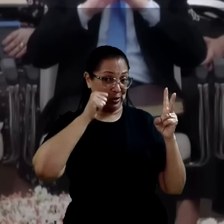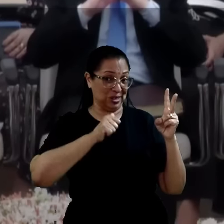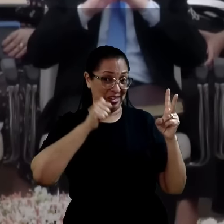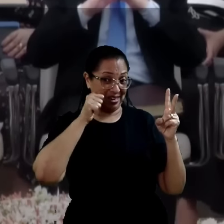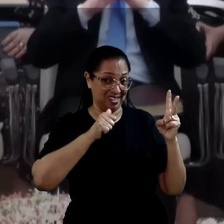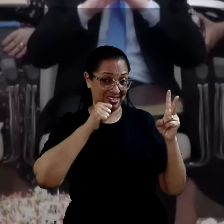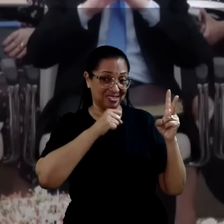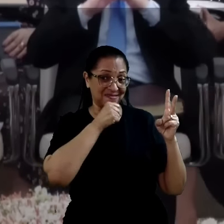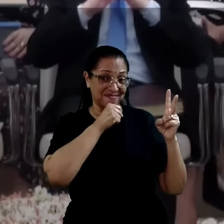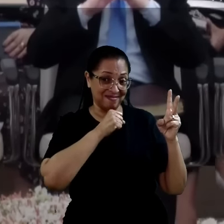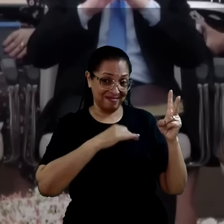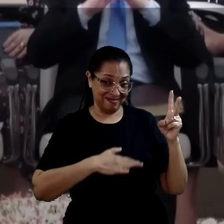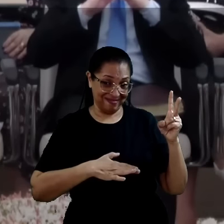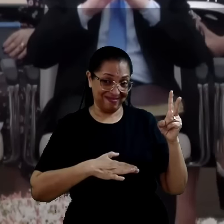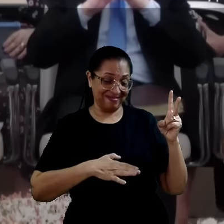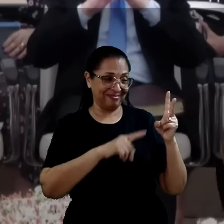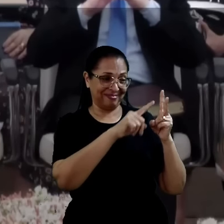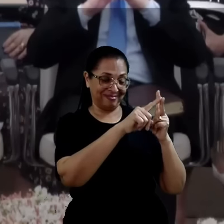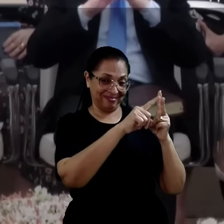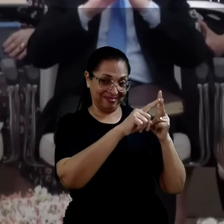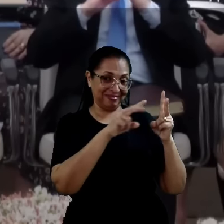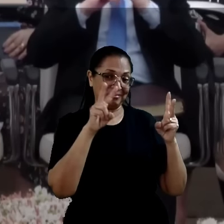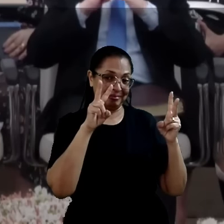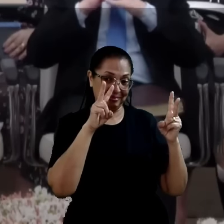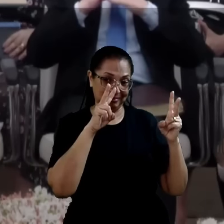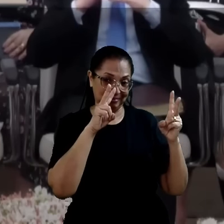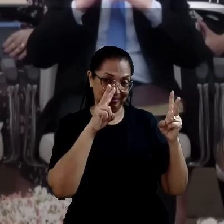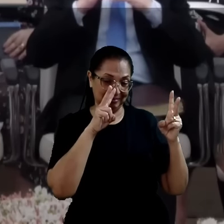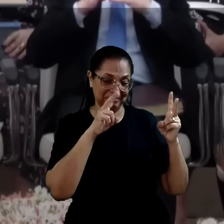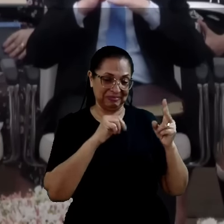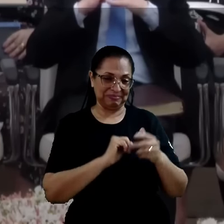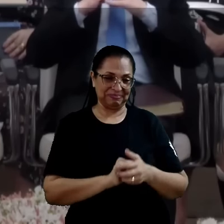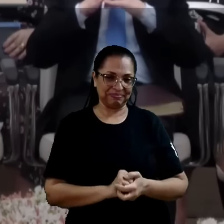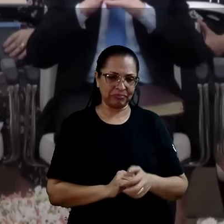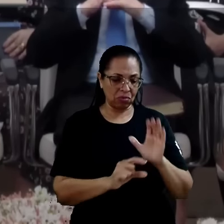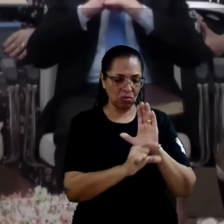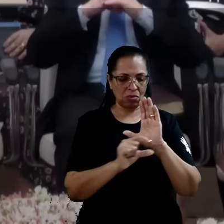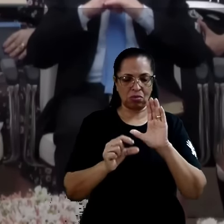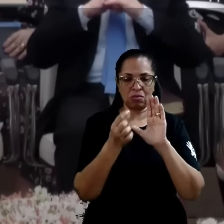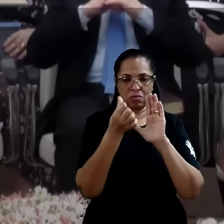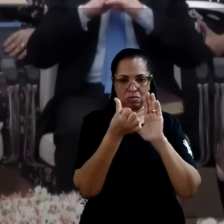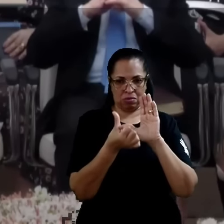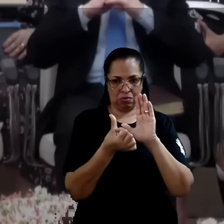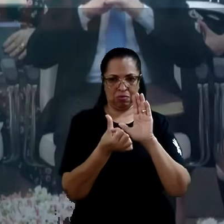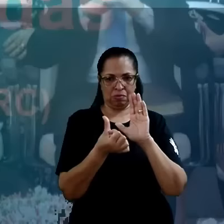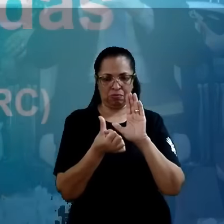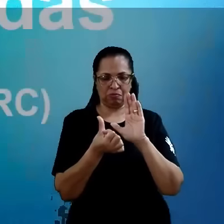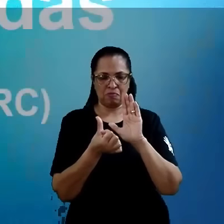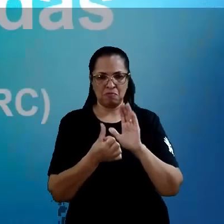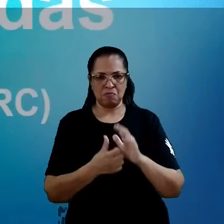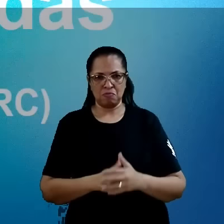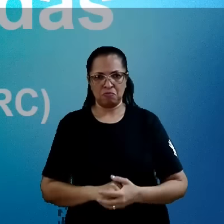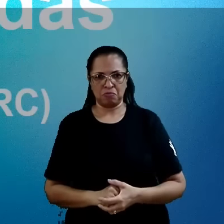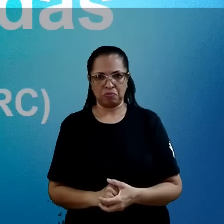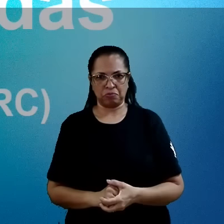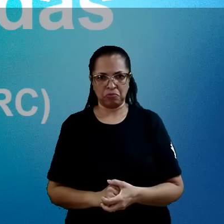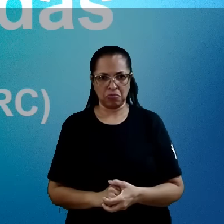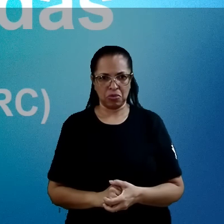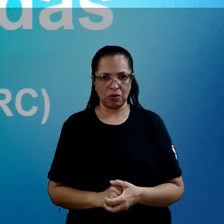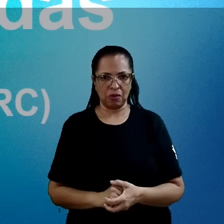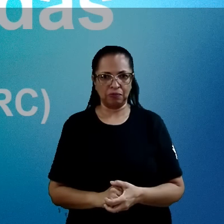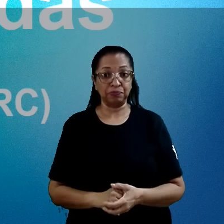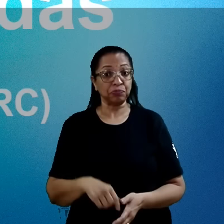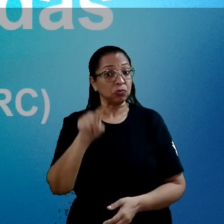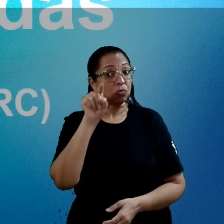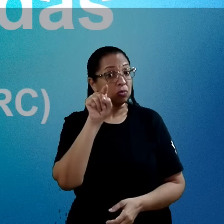eice versículo 6 por cujo motivo te lembro que despertes o dom de Deus que